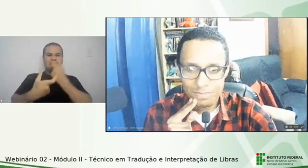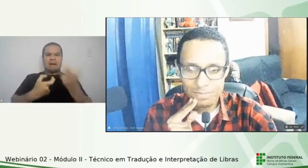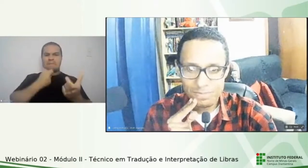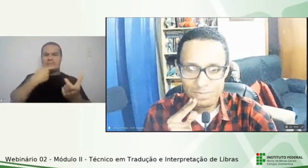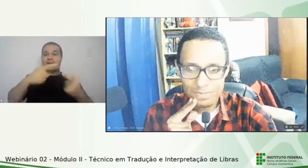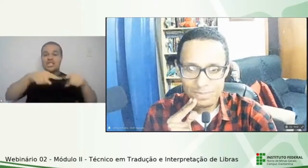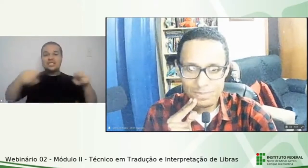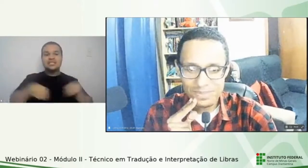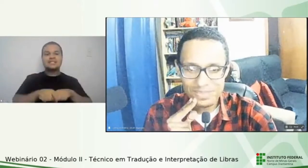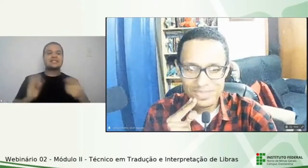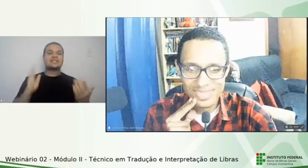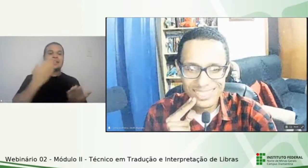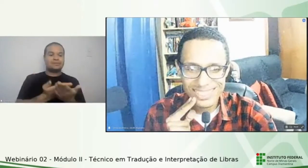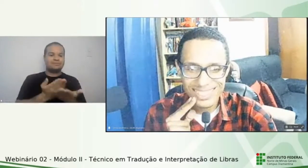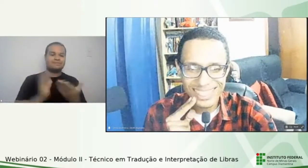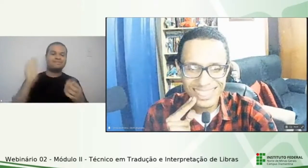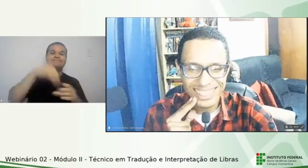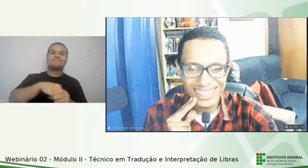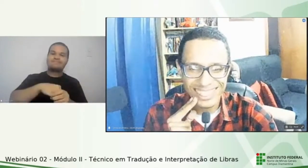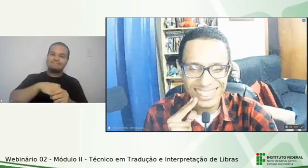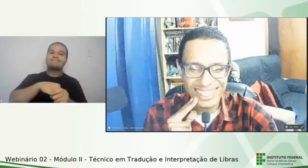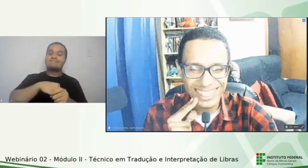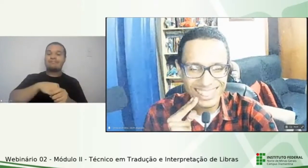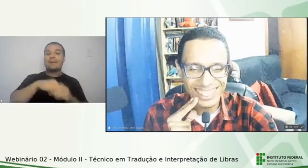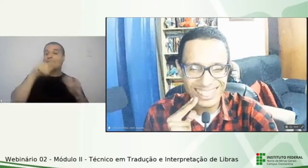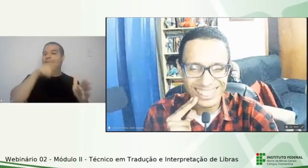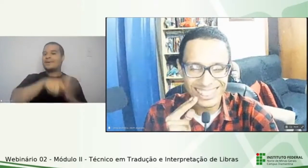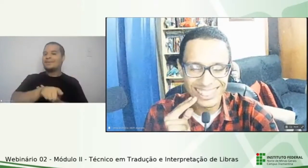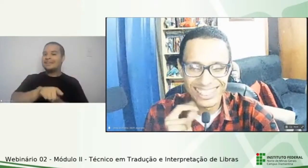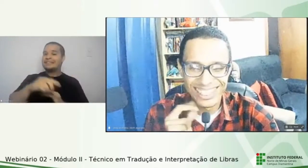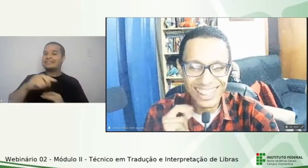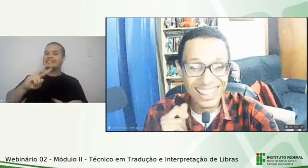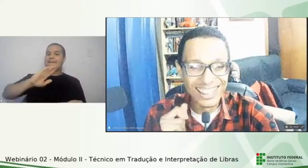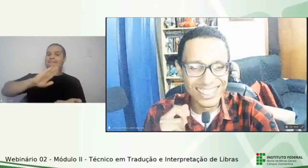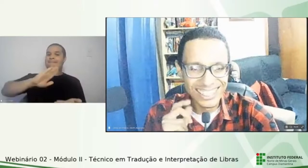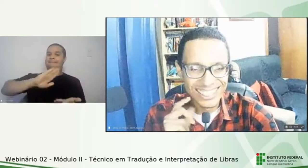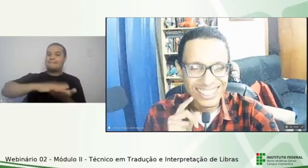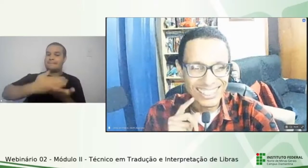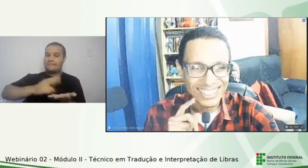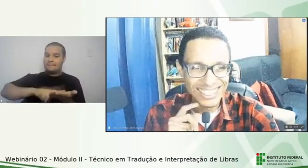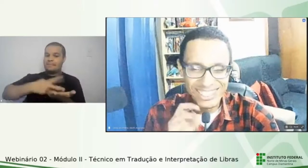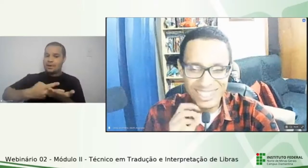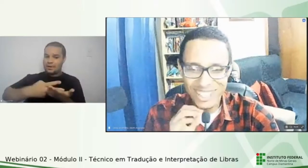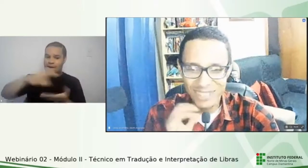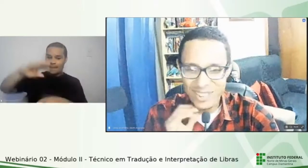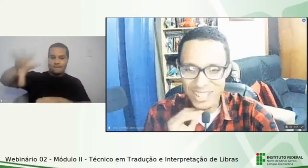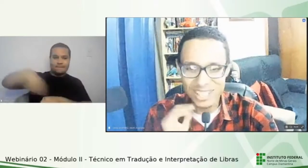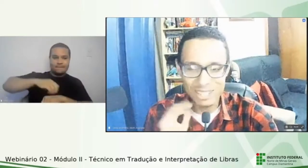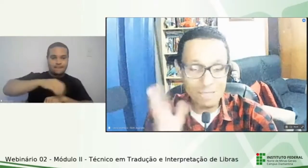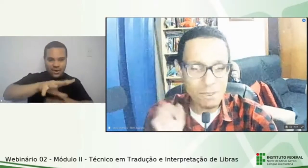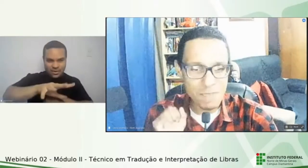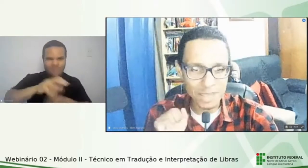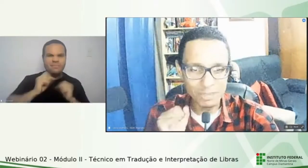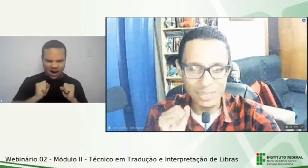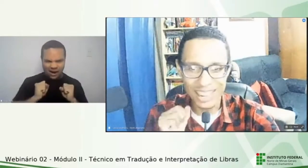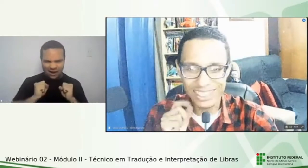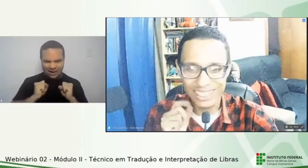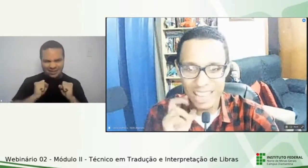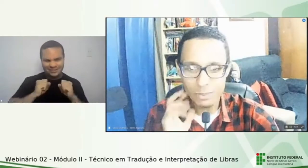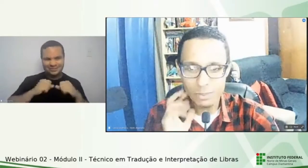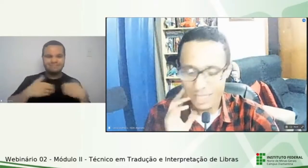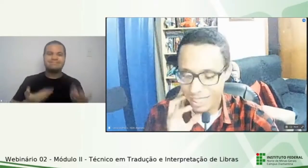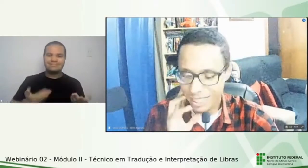se deve traduzir isso na íntegra. Gostei da pergunta. Gostou da pergunta? Então vamos começar por